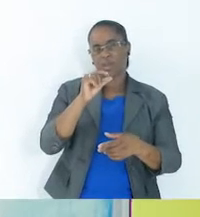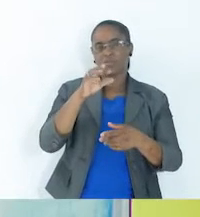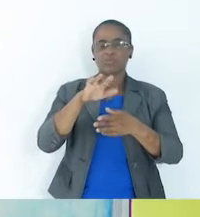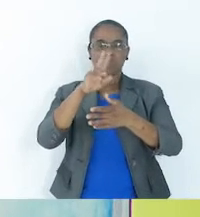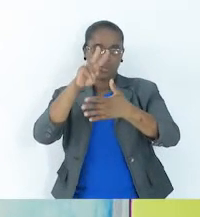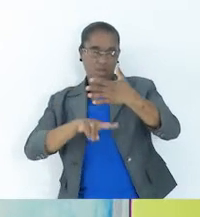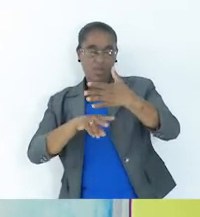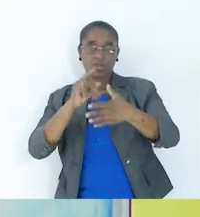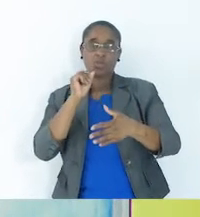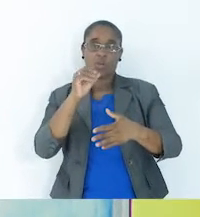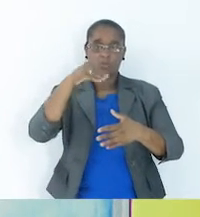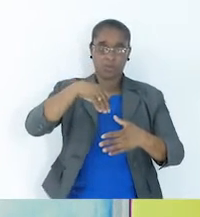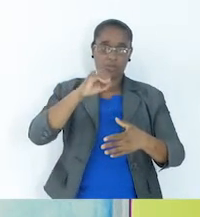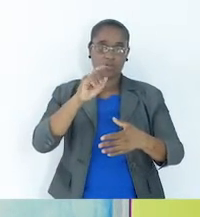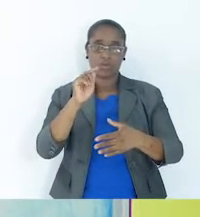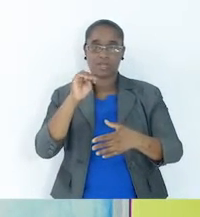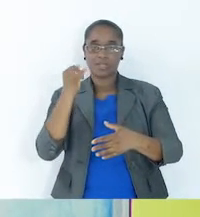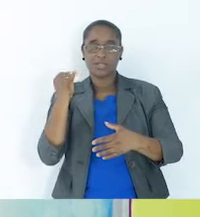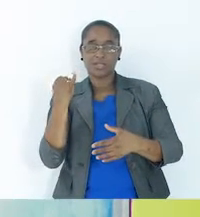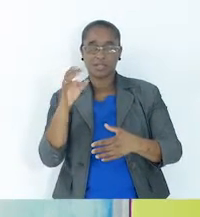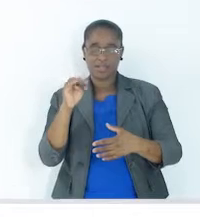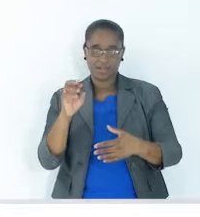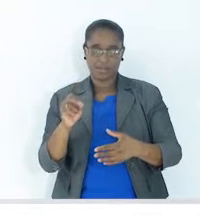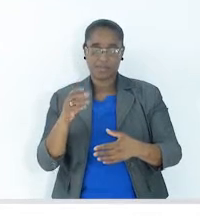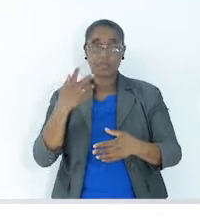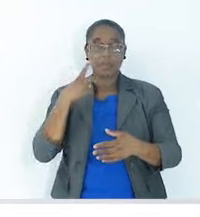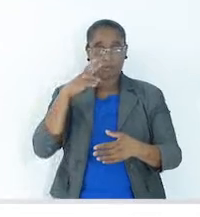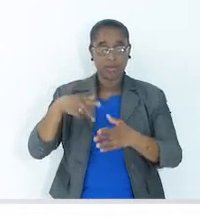gente trabalhar o que já reparamos lá atrás.